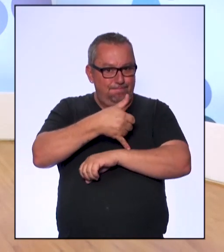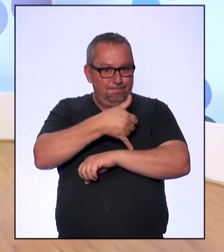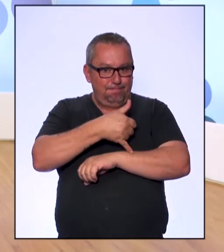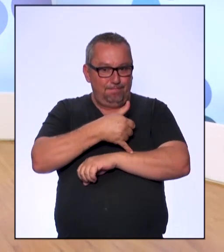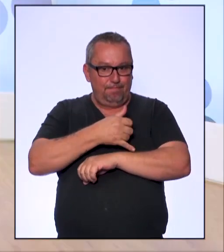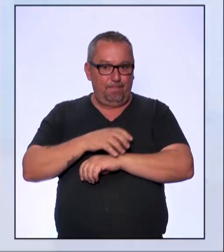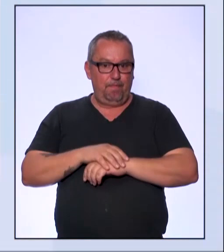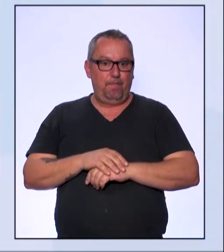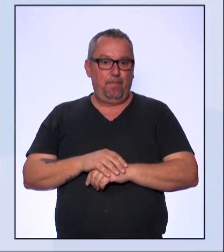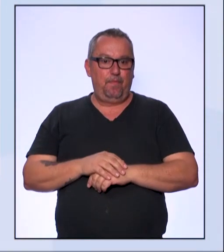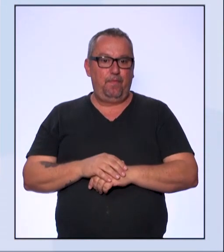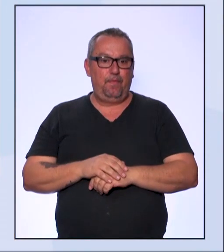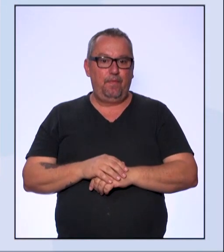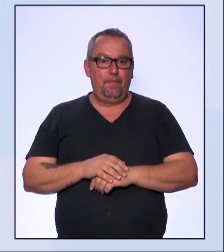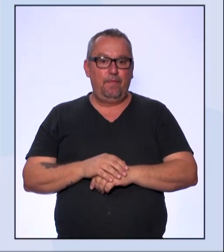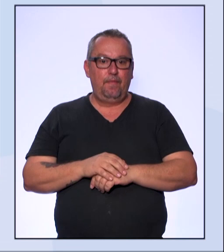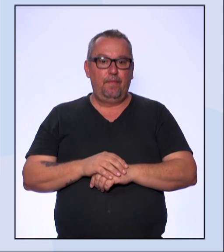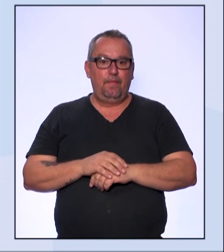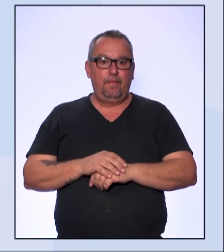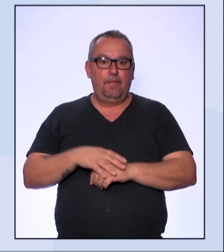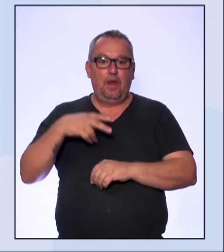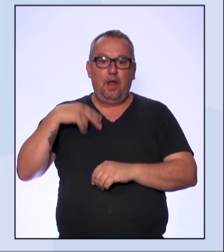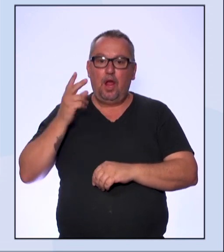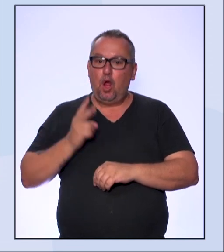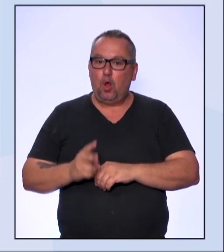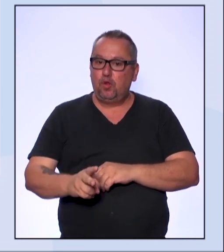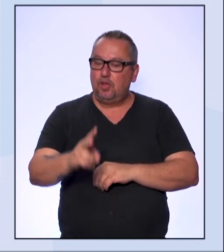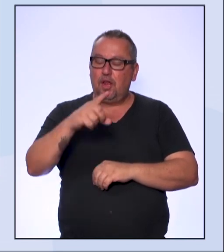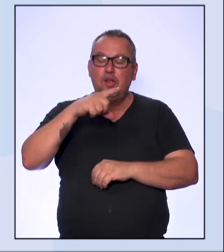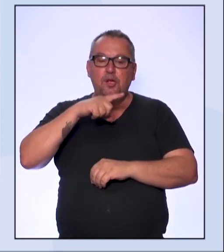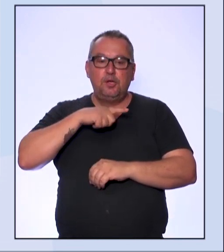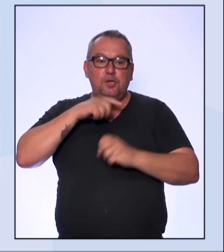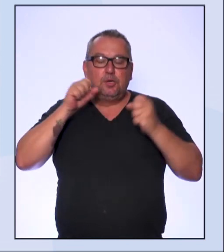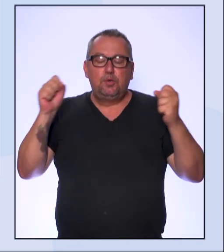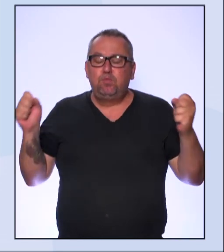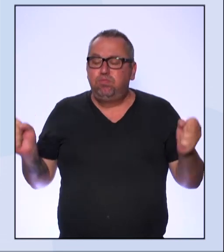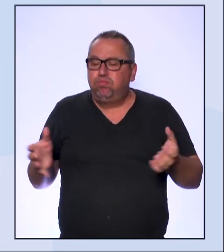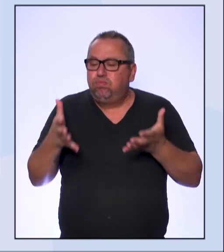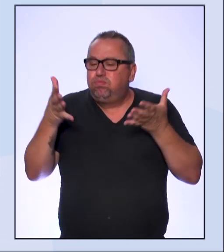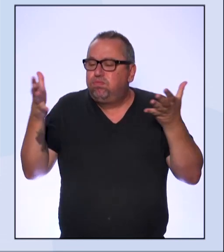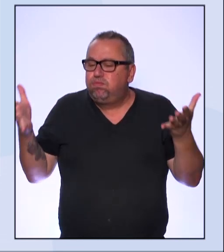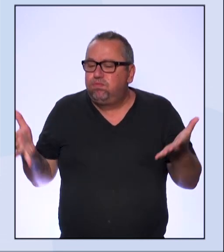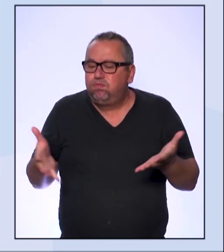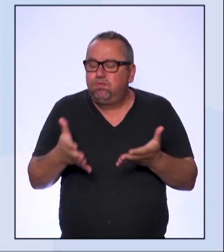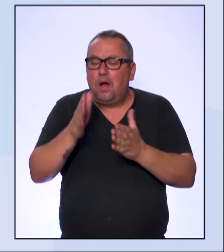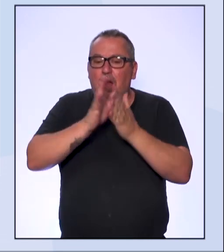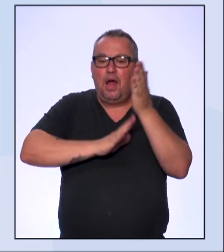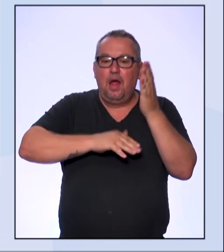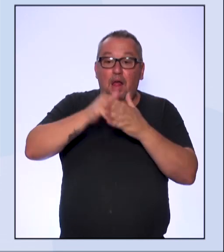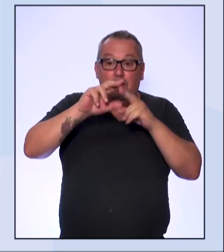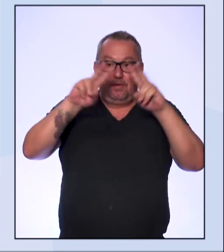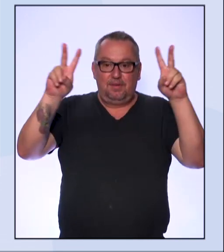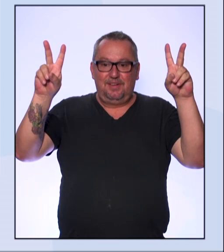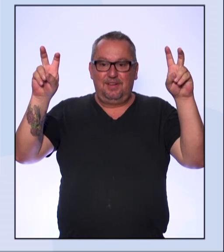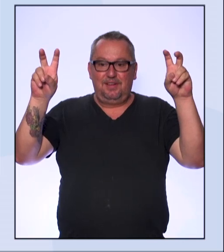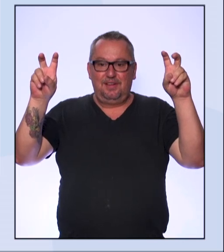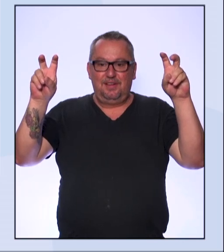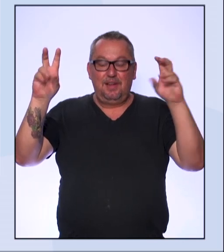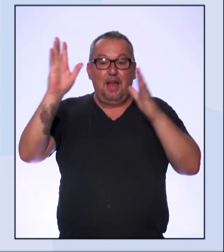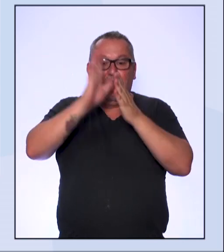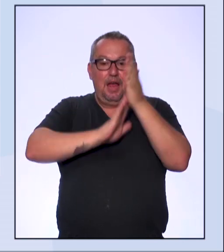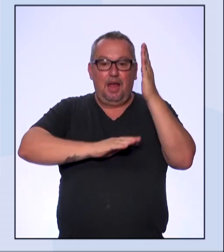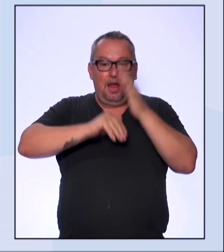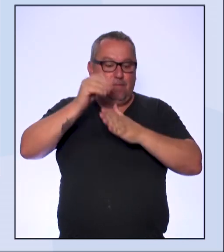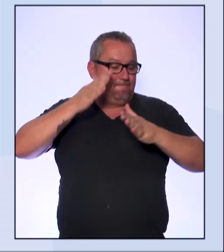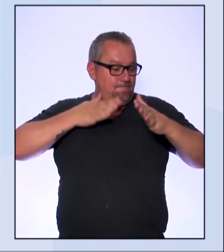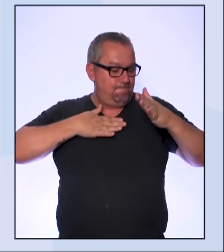lá? Eu sempre fui movida pela arte, está aí entre aspas. A arte do corpo,